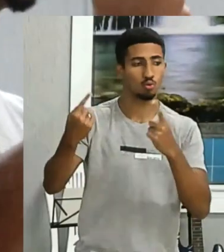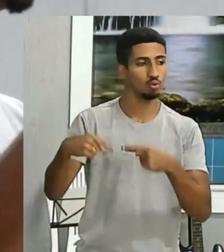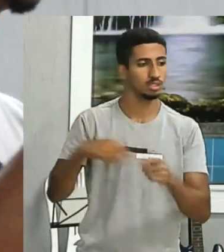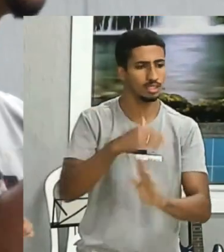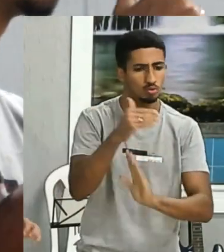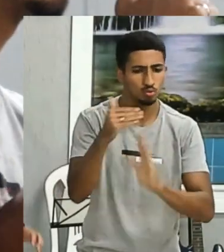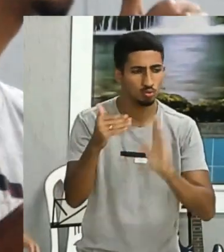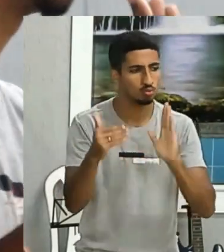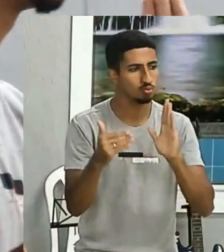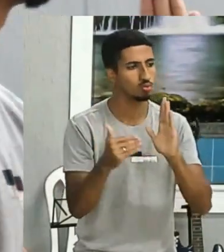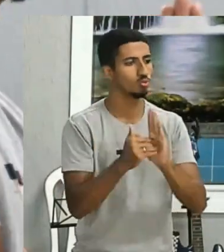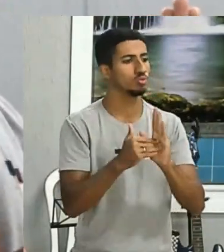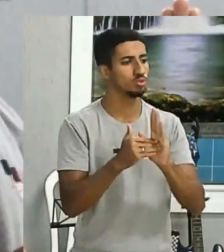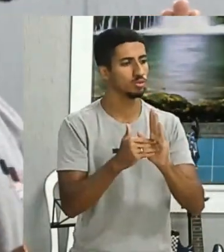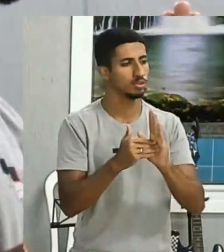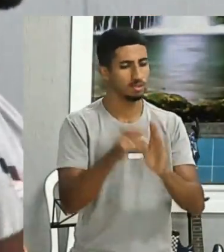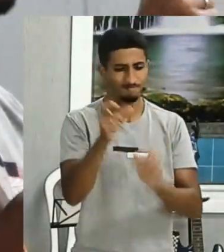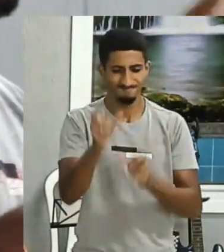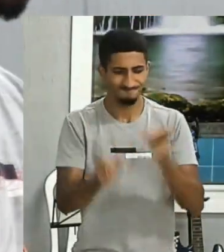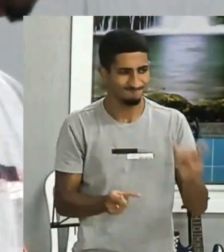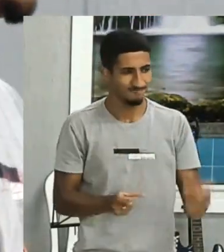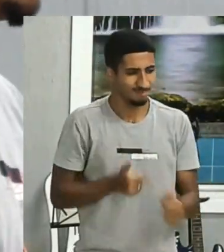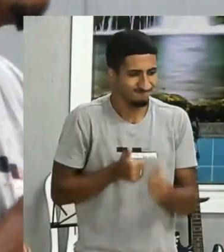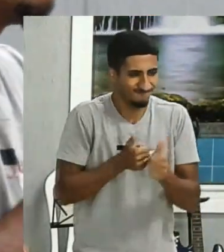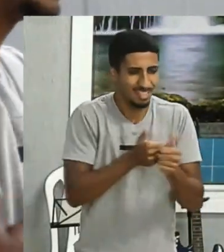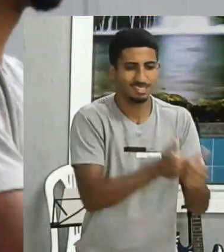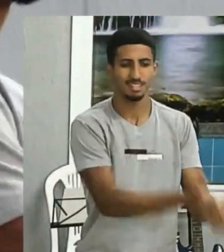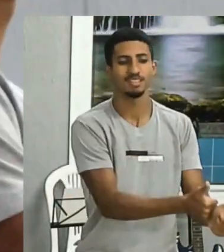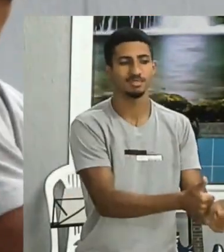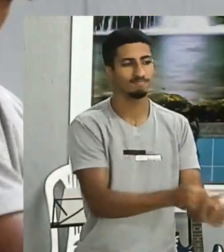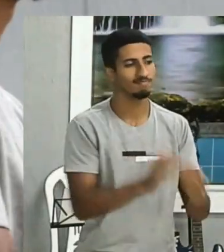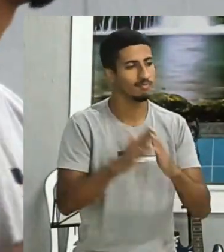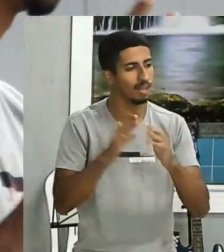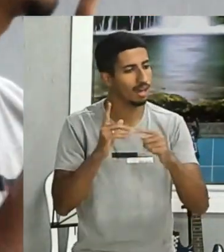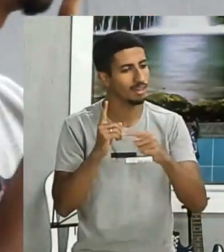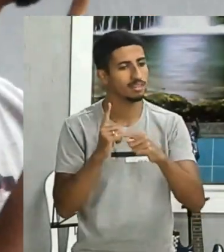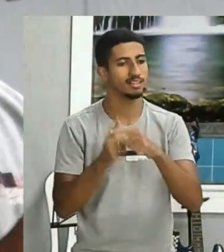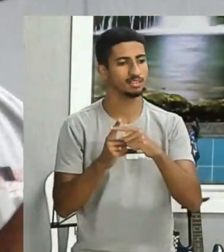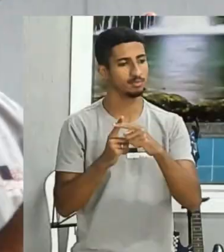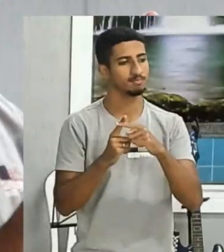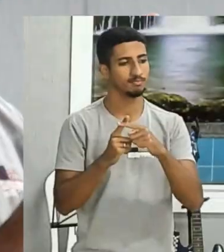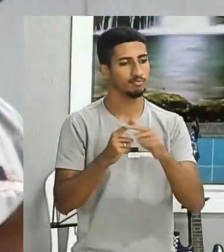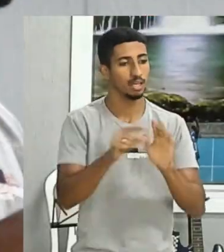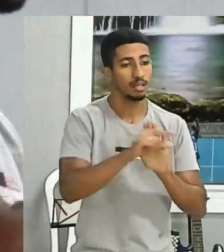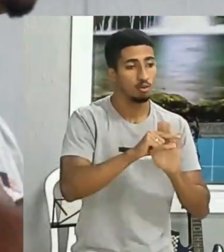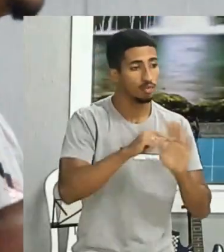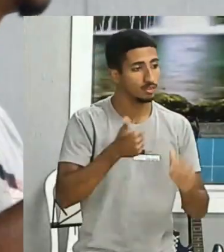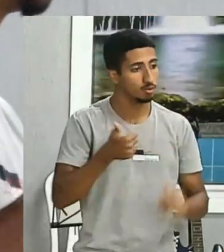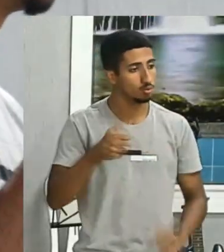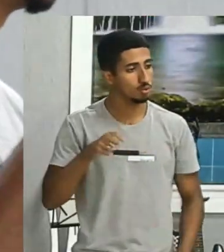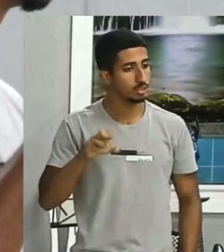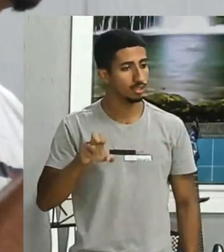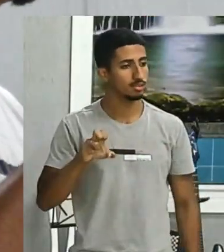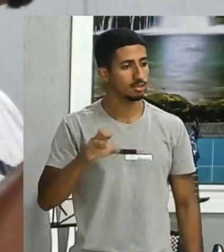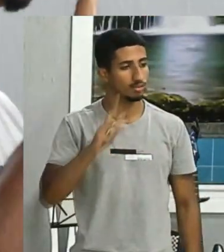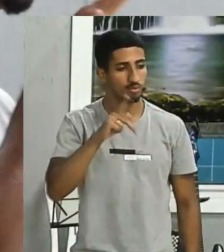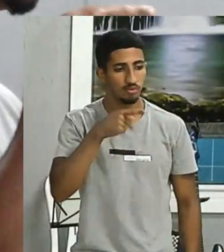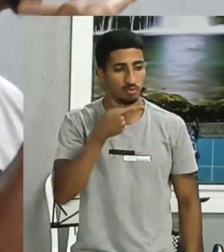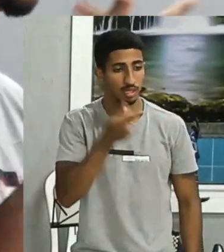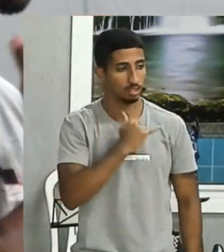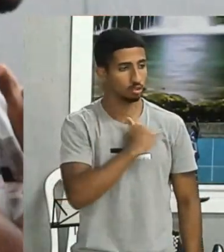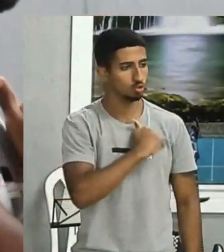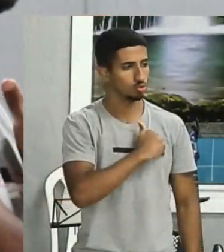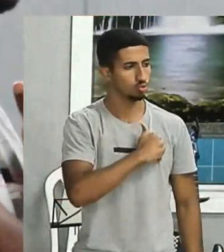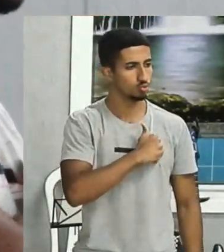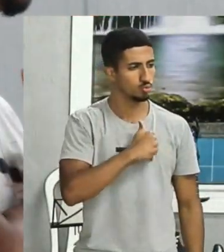aqueles que perseguem a igreja. No versículo 15, então, vai dizer que João